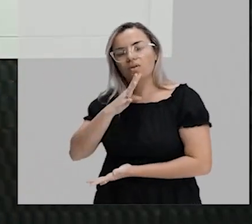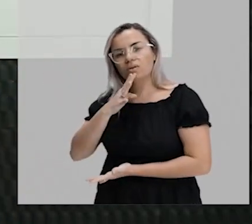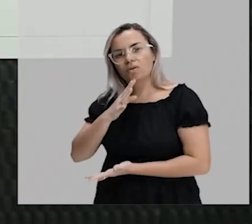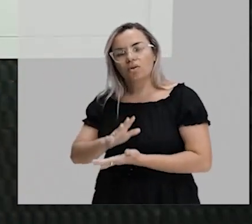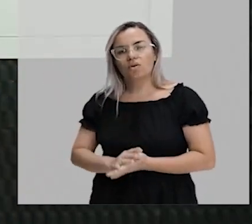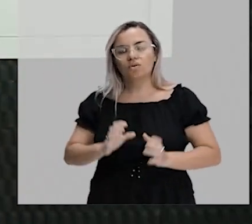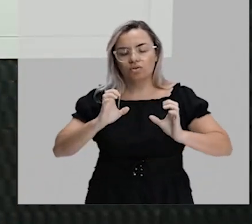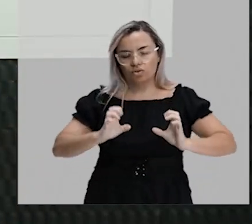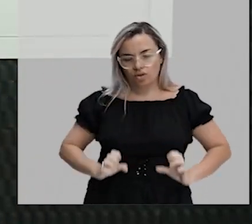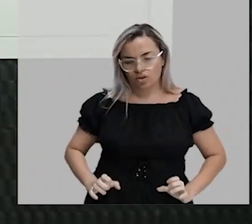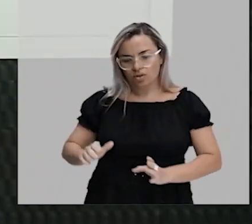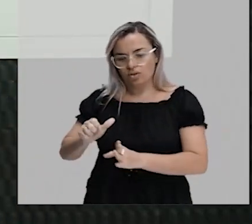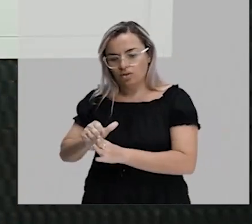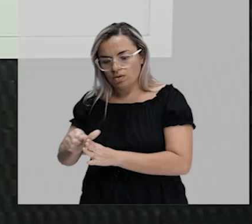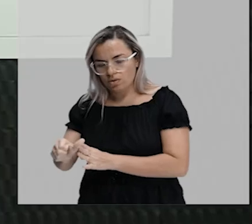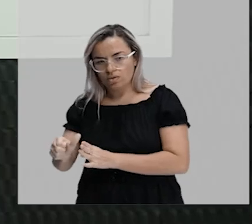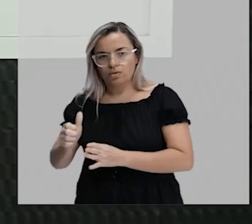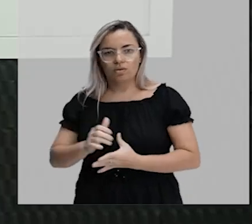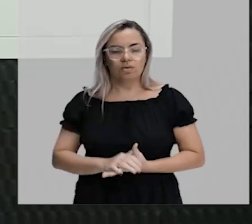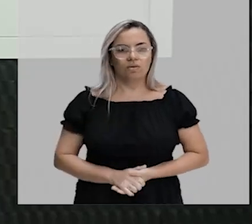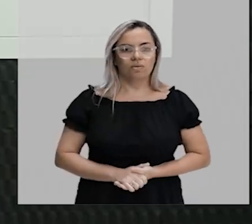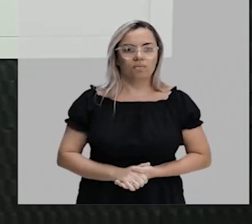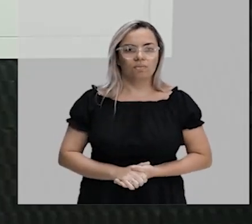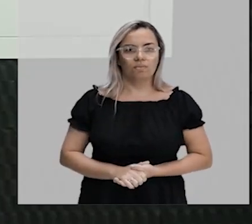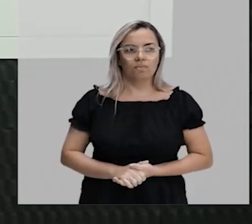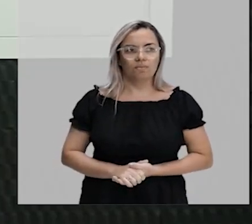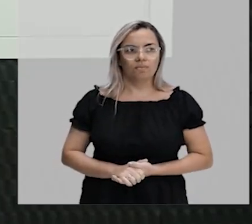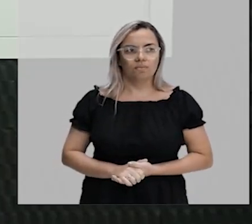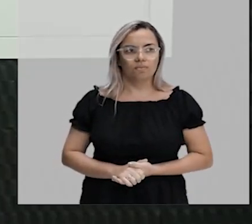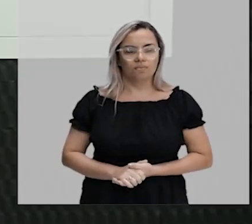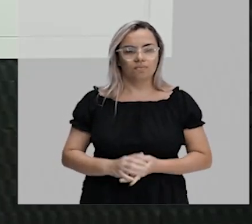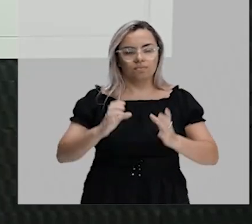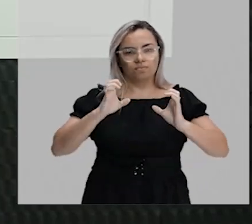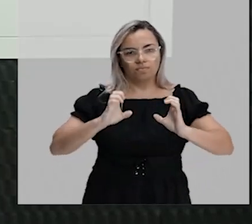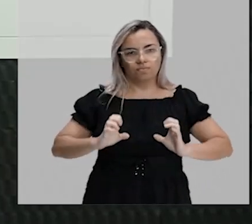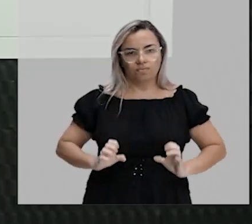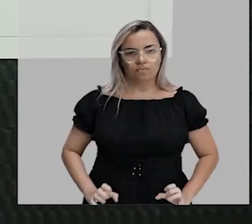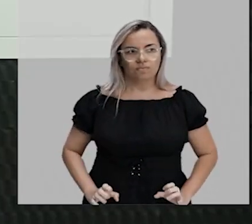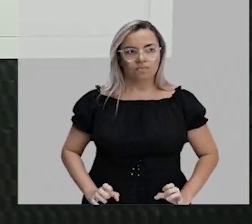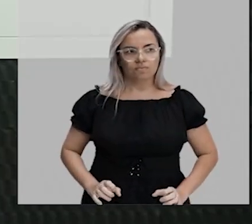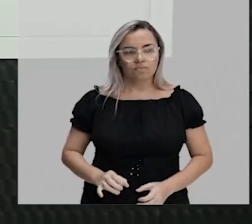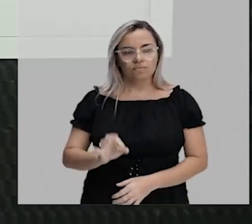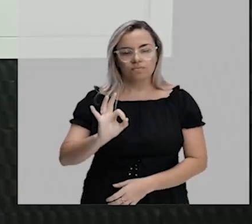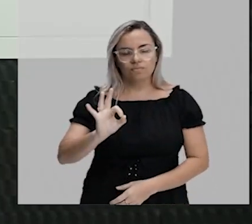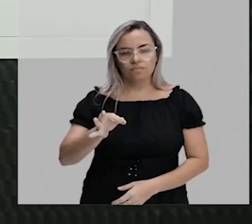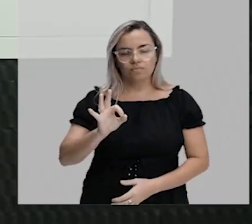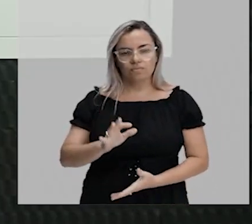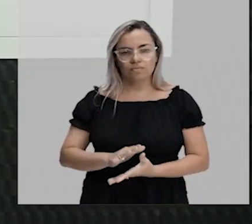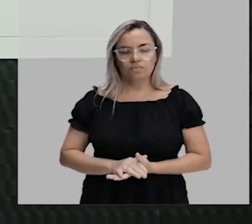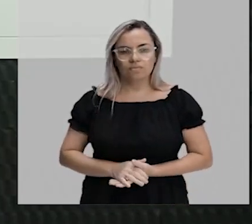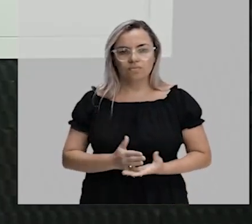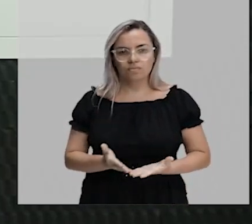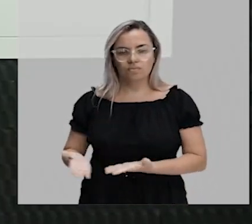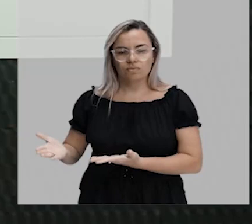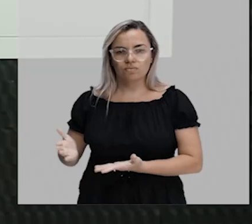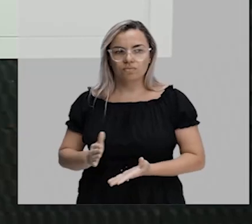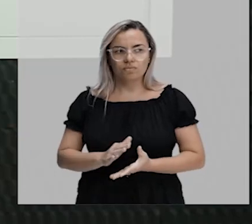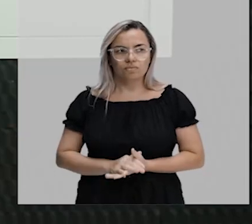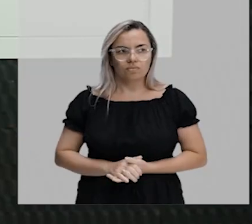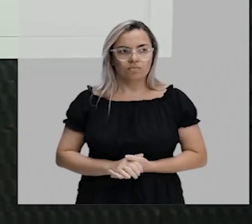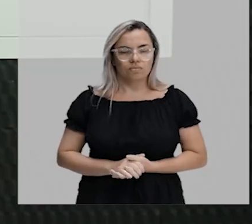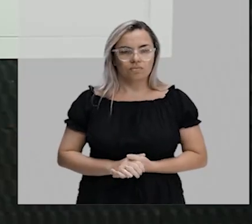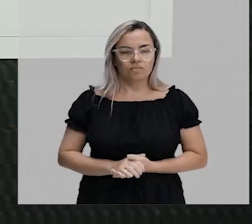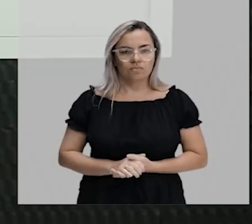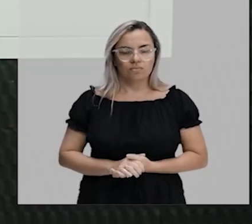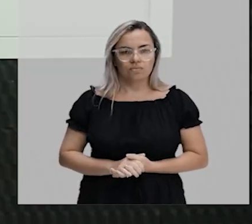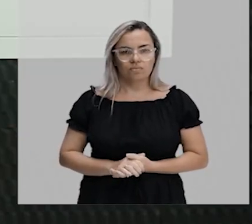conhecimento, tá bom? Então veja só, quanto à ética, certo? Você compartimentaliza